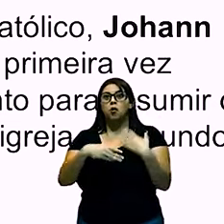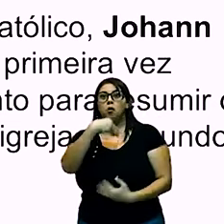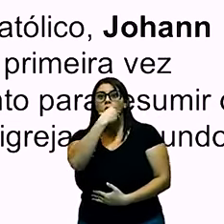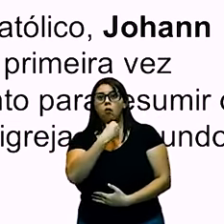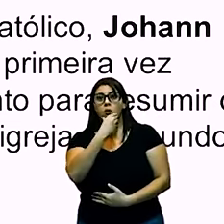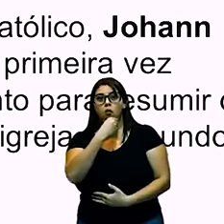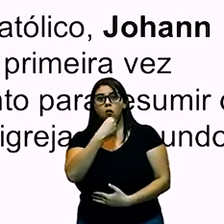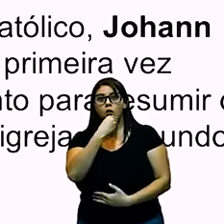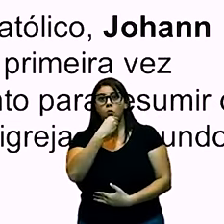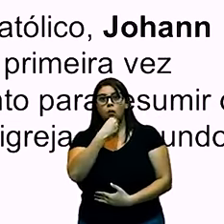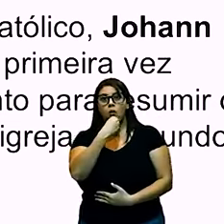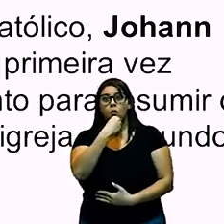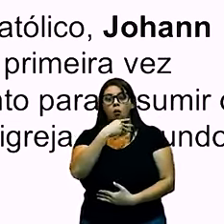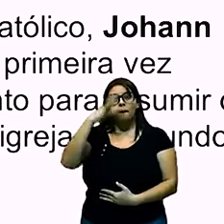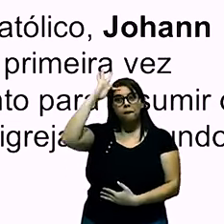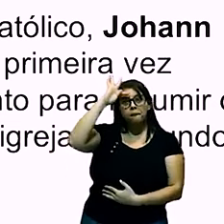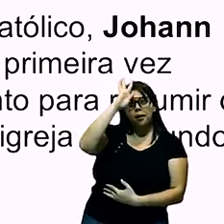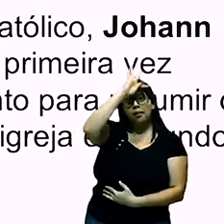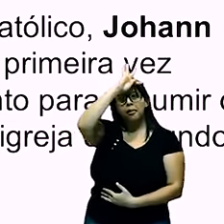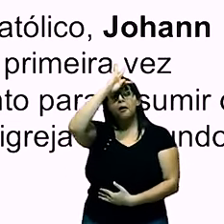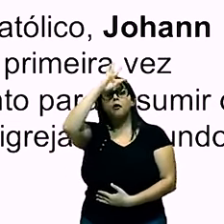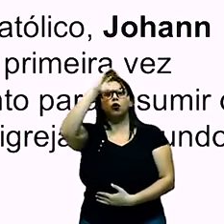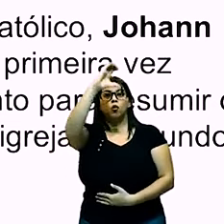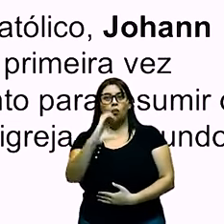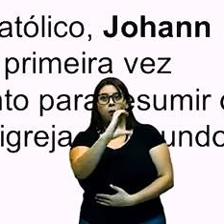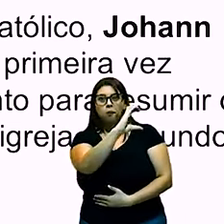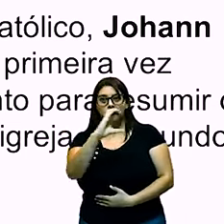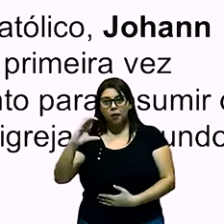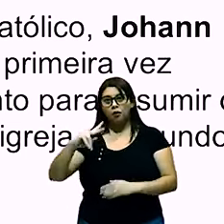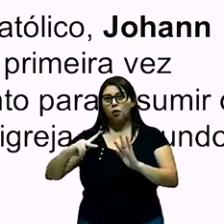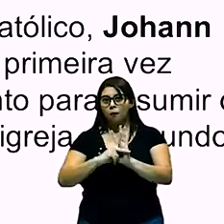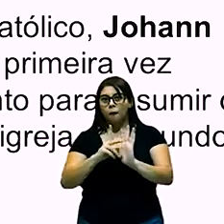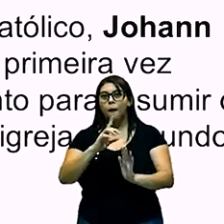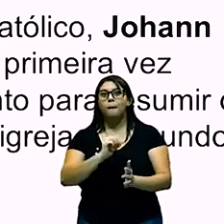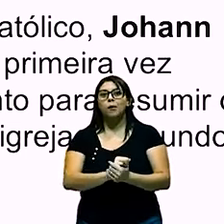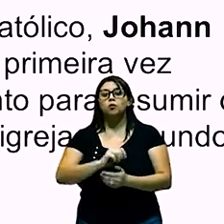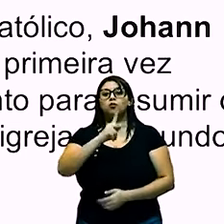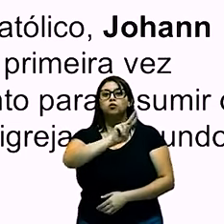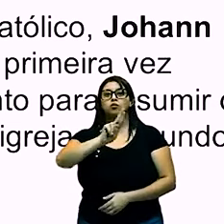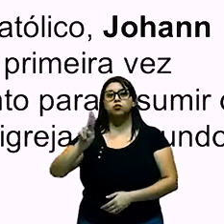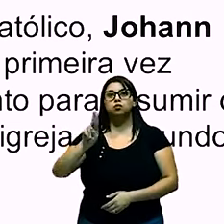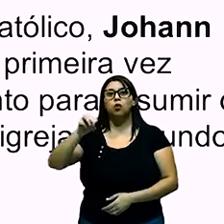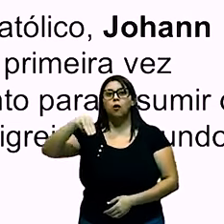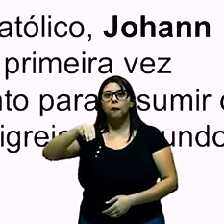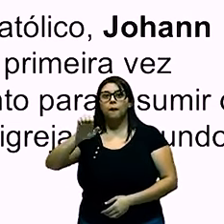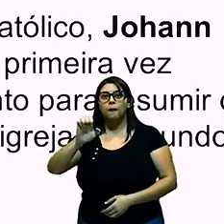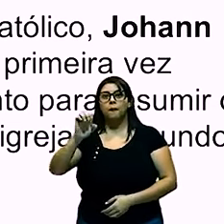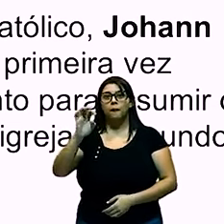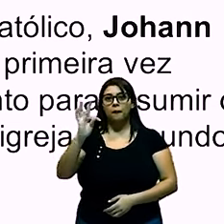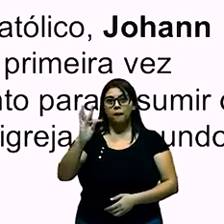o Metz, que em 1965 ele vai explicar a ideia protestante e ele usa cinco solas de uma única